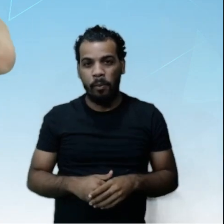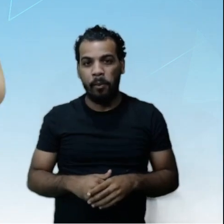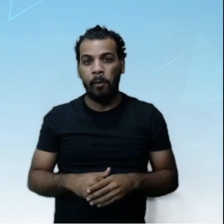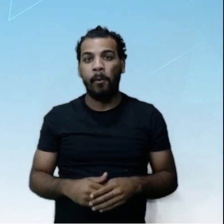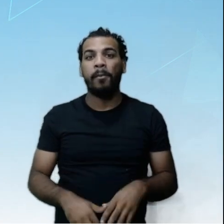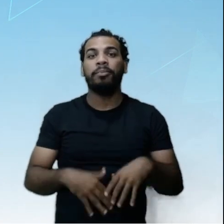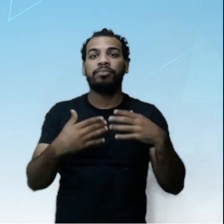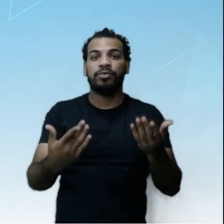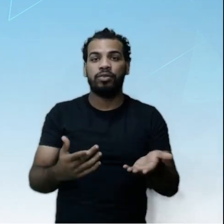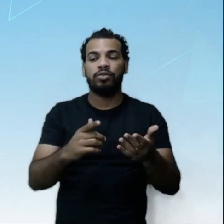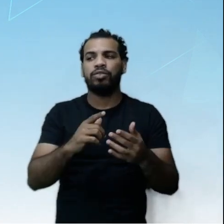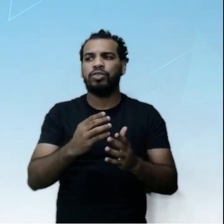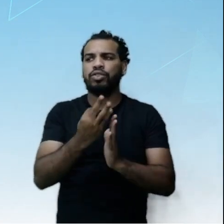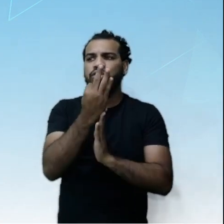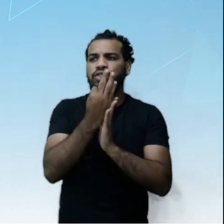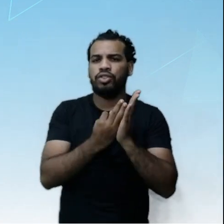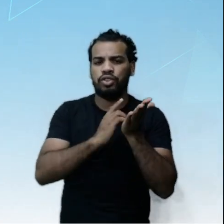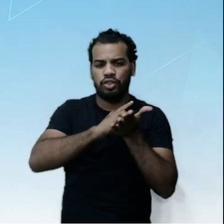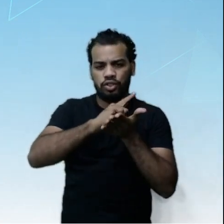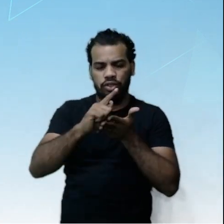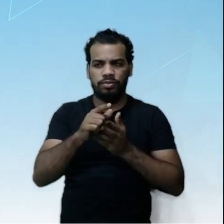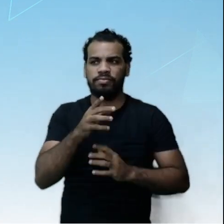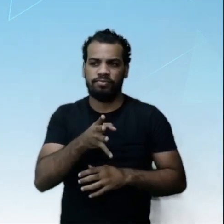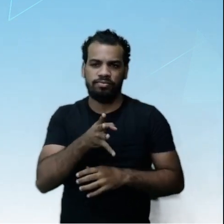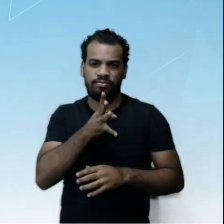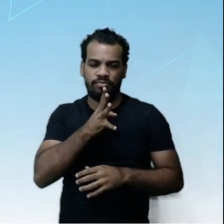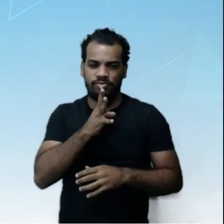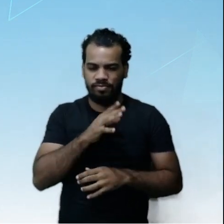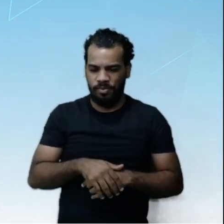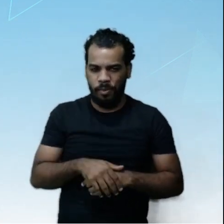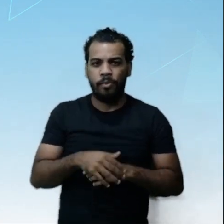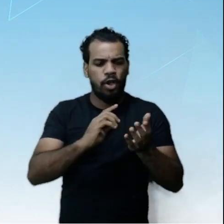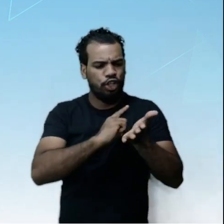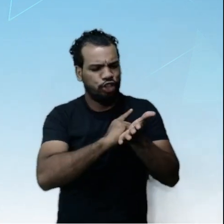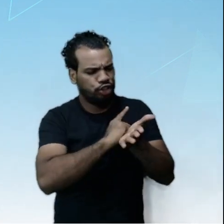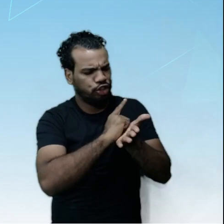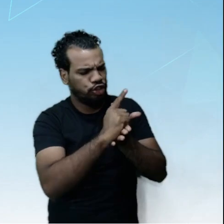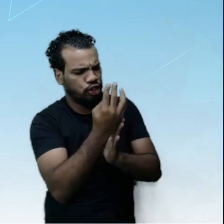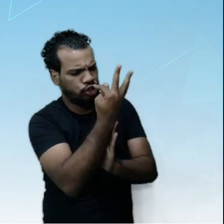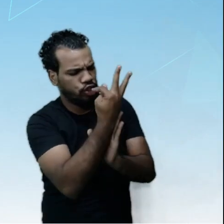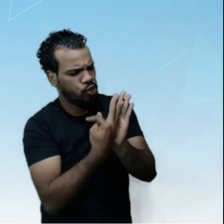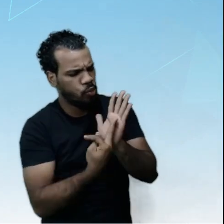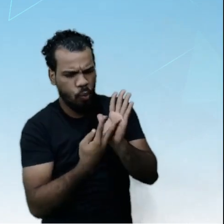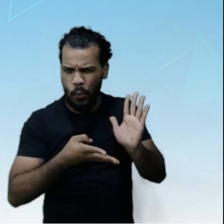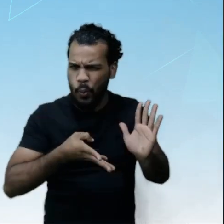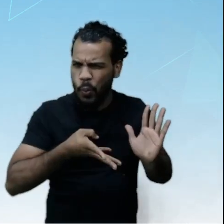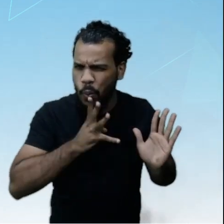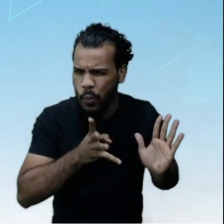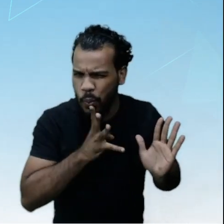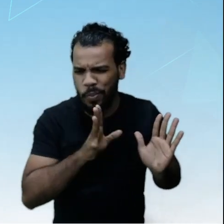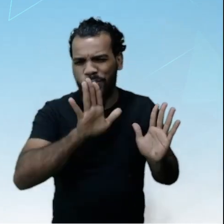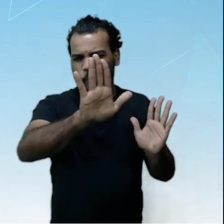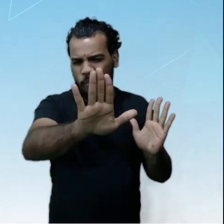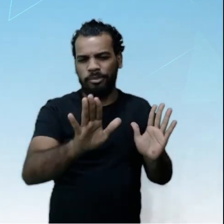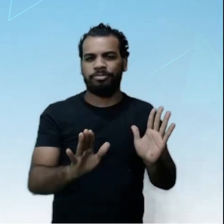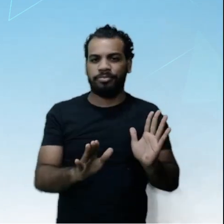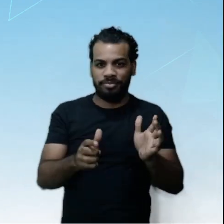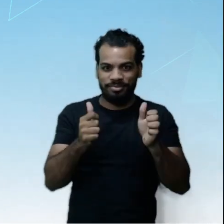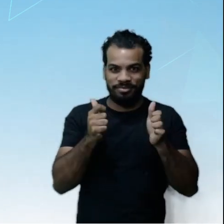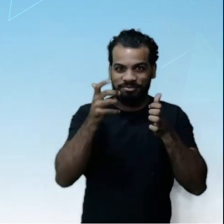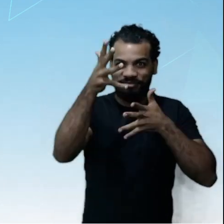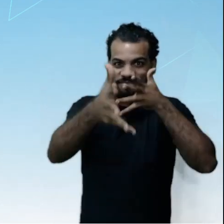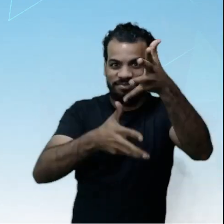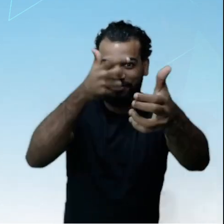gêneros textuais. Vocês já ouviram falar em gênero textual? Mas antes de conhecermos o que é gênero